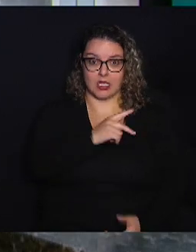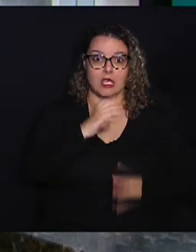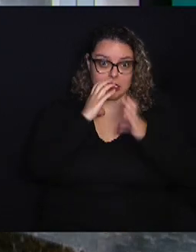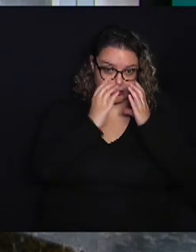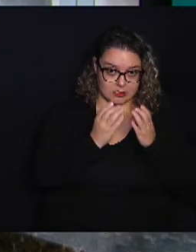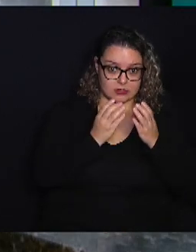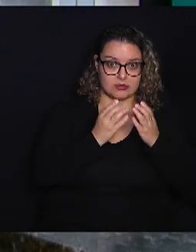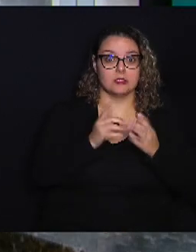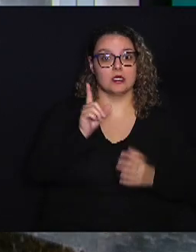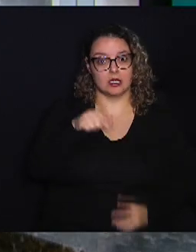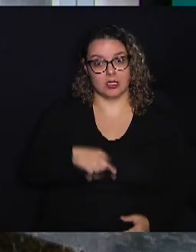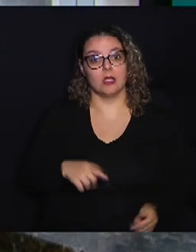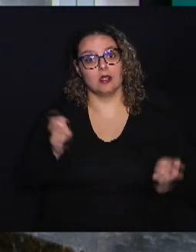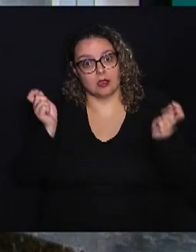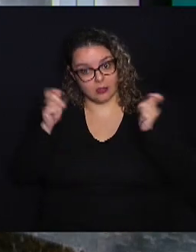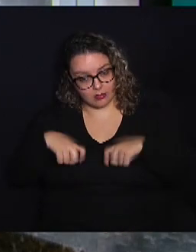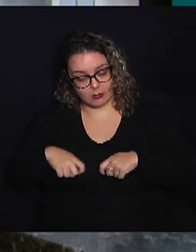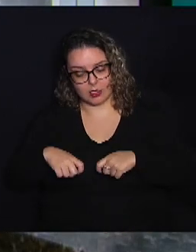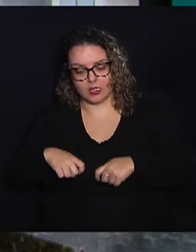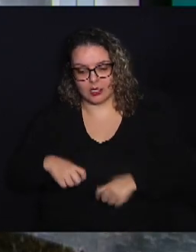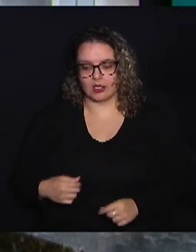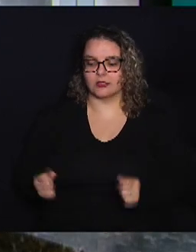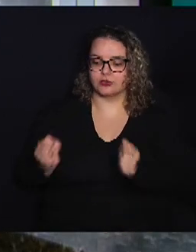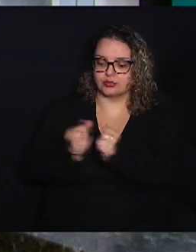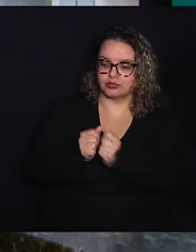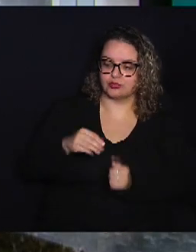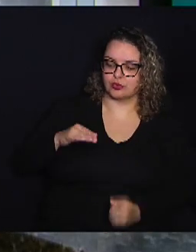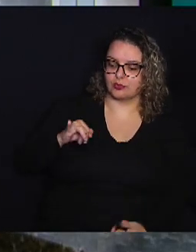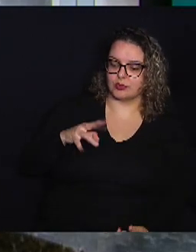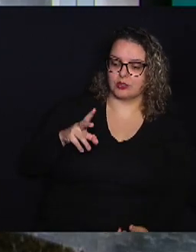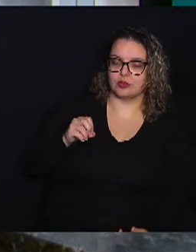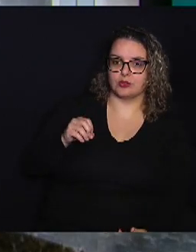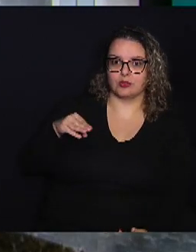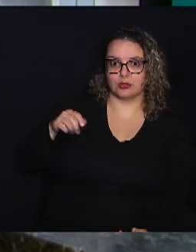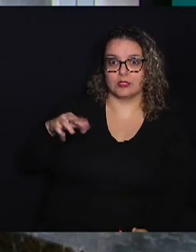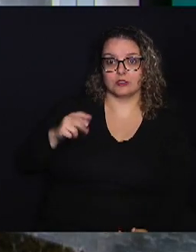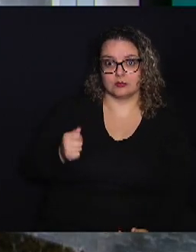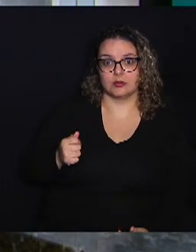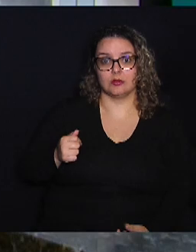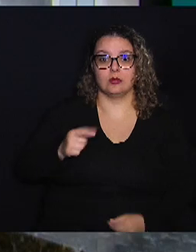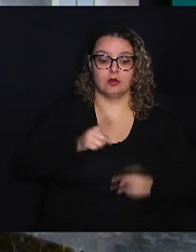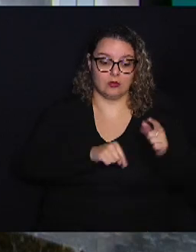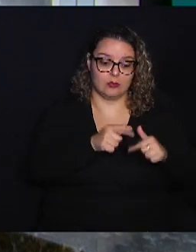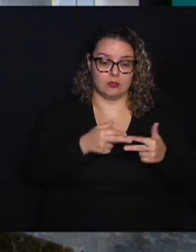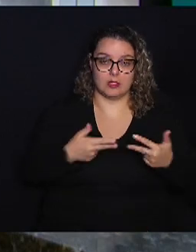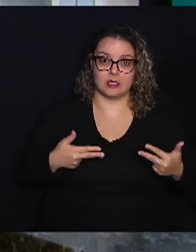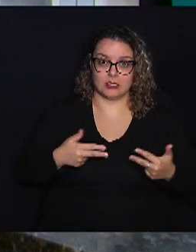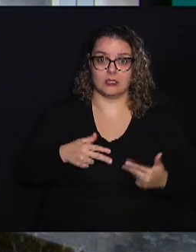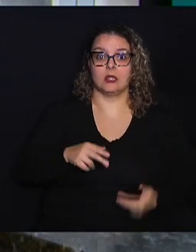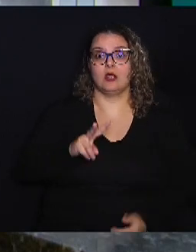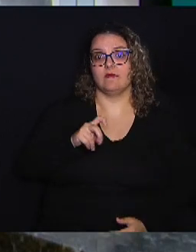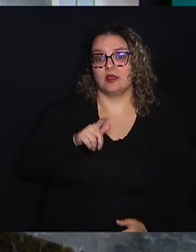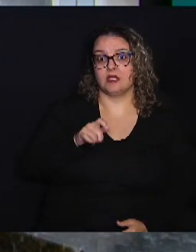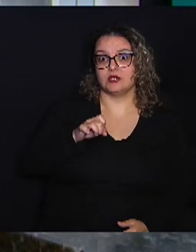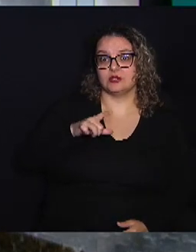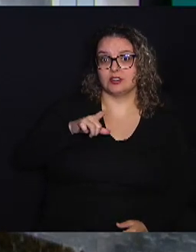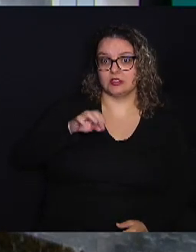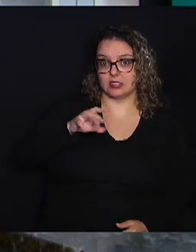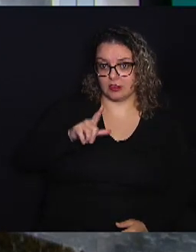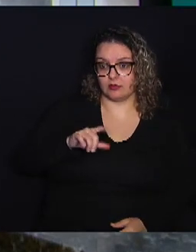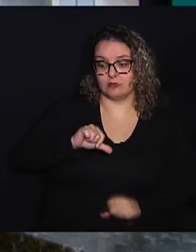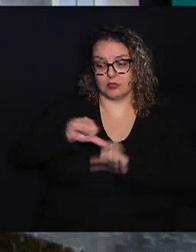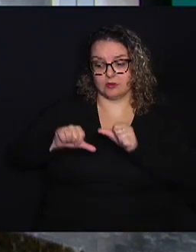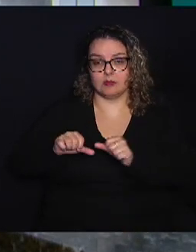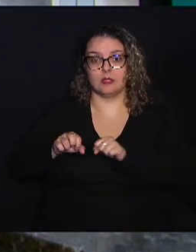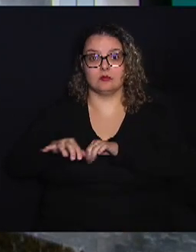a capivara consome, ou seja, o material vegetal, transformar ele e liberar compostos que